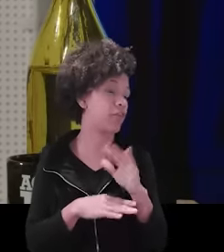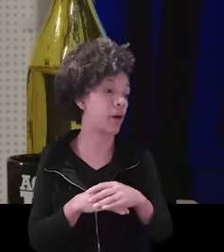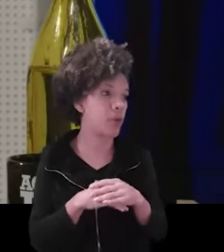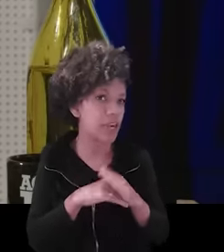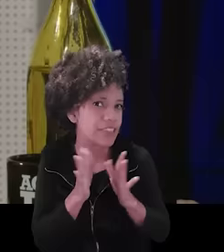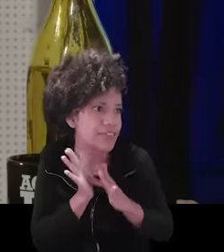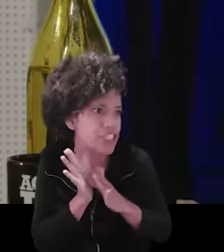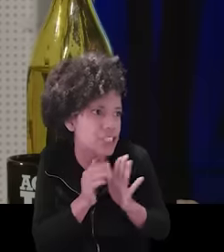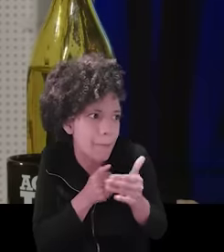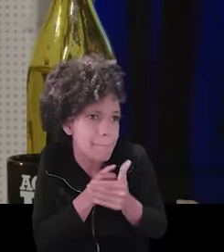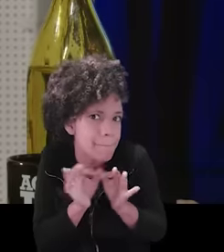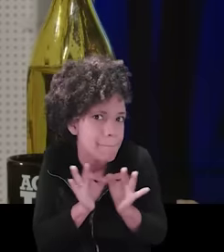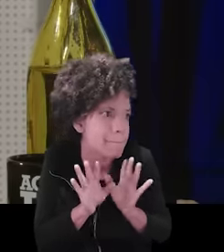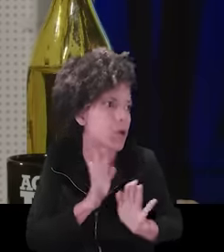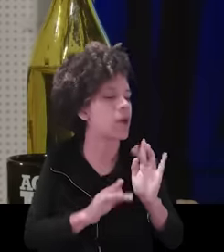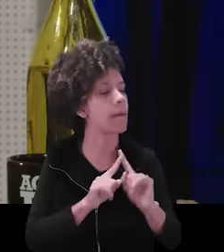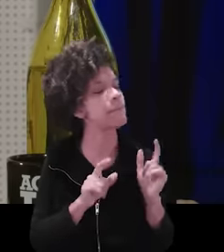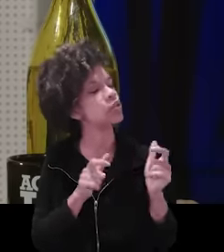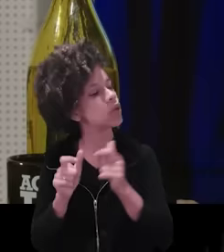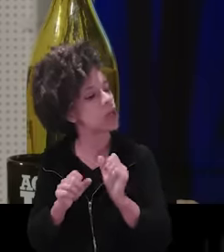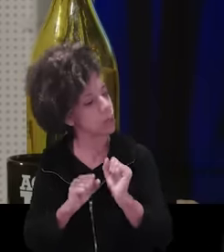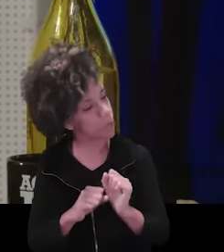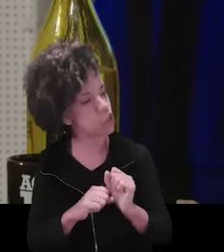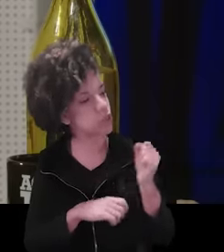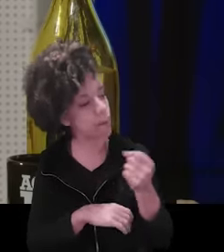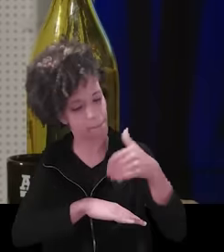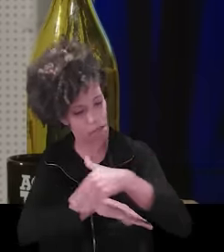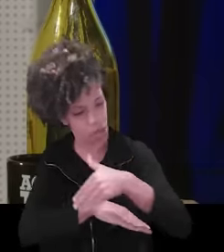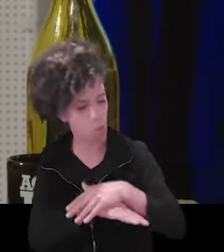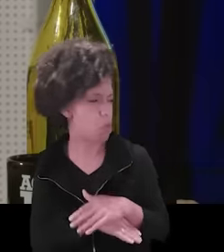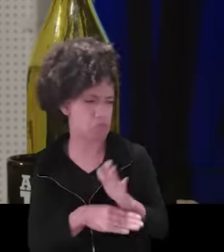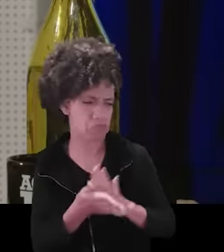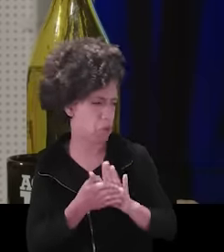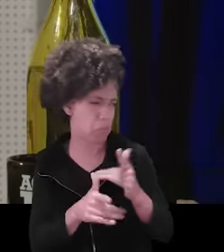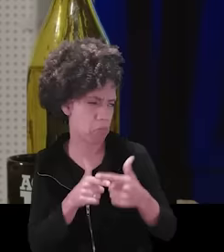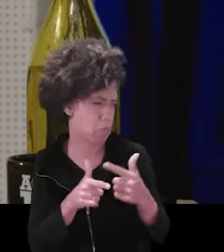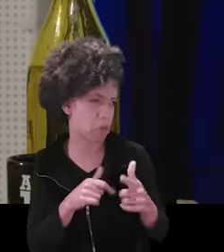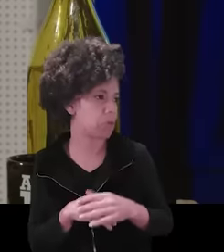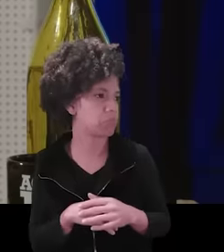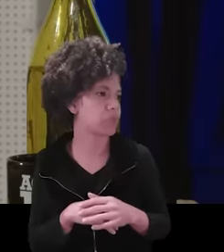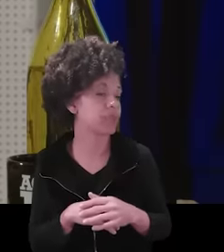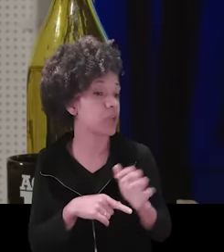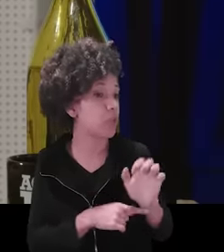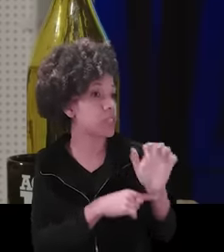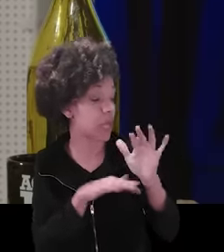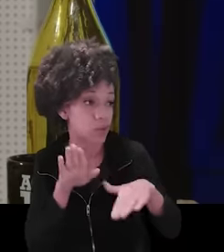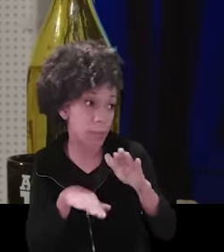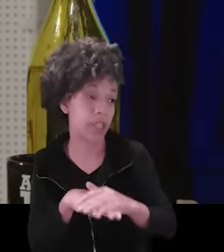vamos minimizar o máximo de rir se tem lugar que você pode beber na rua aí que não dá nada né